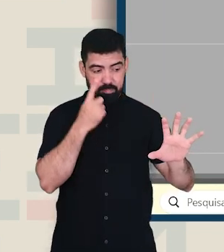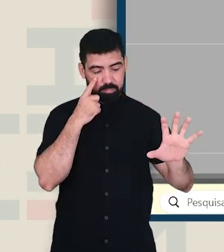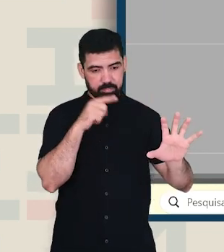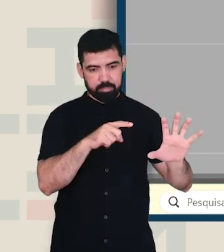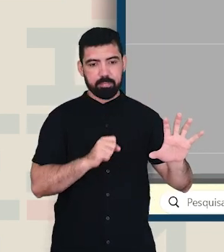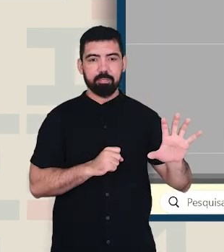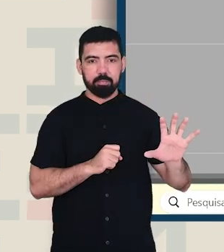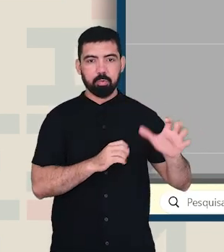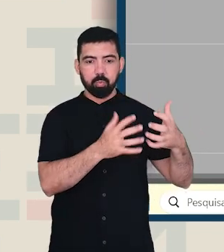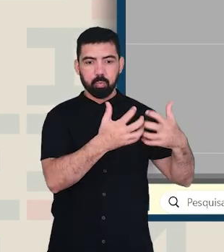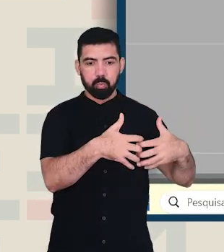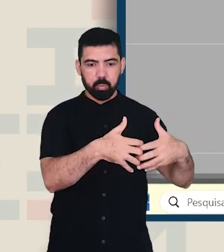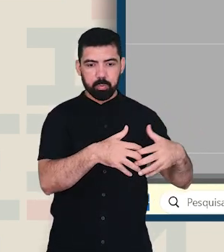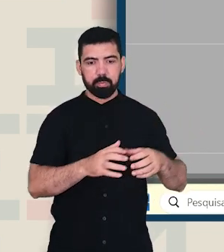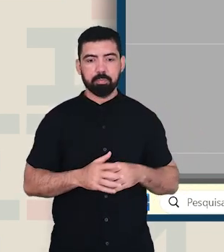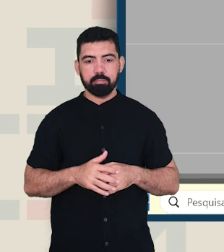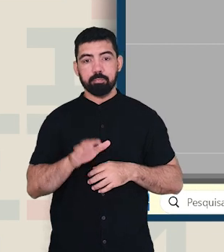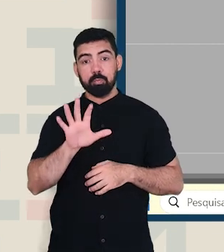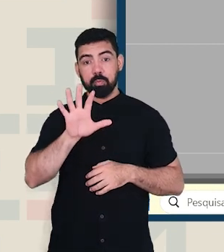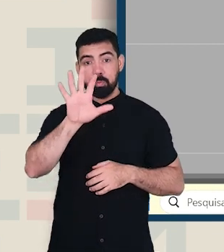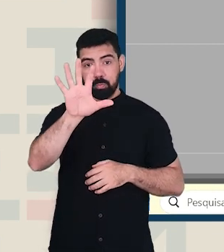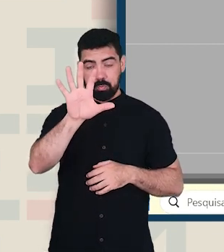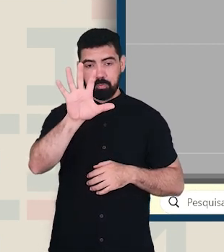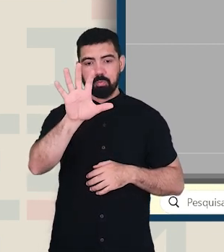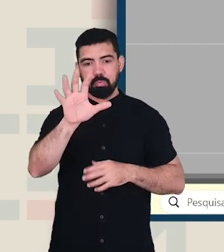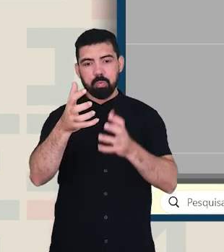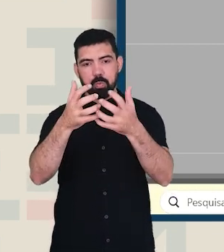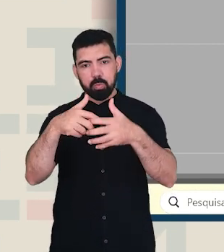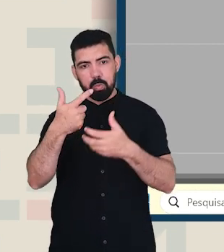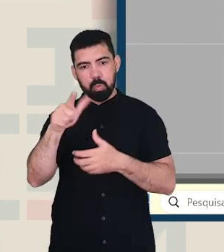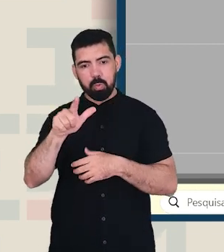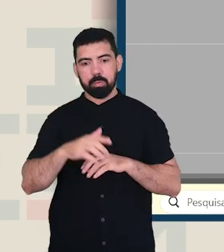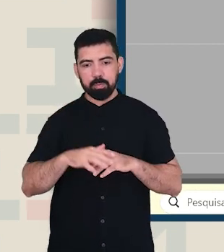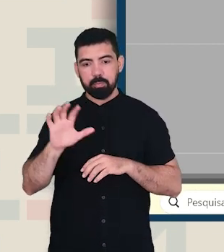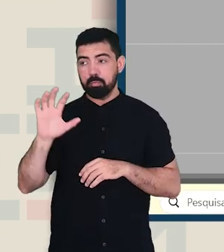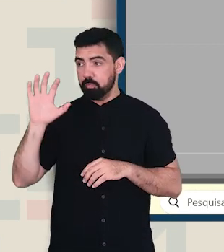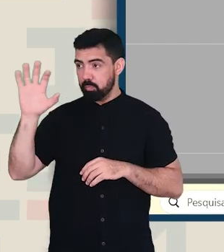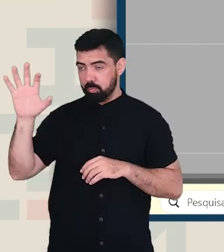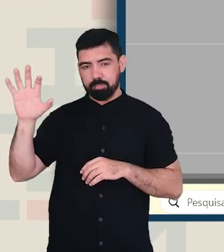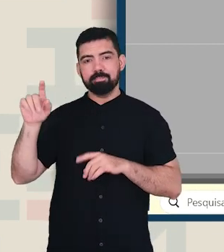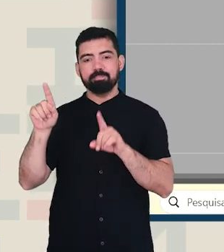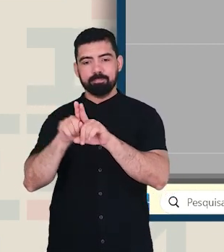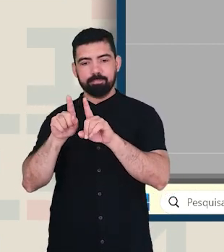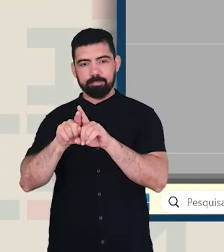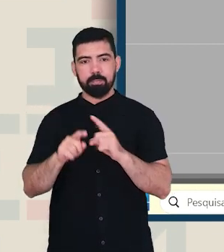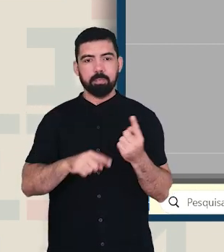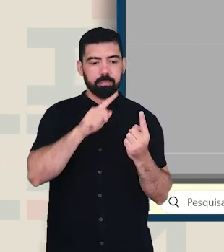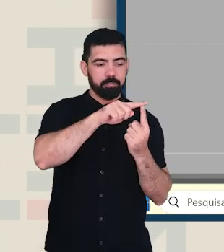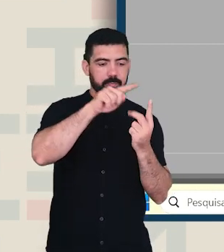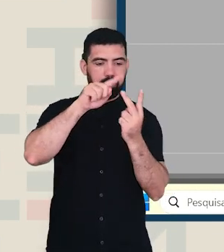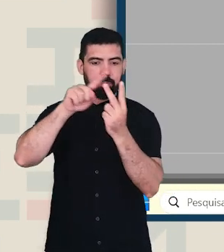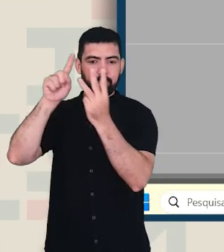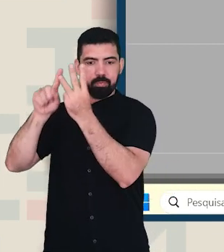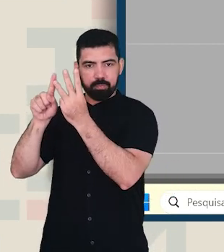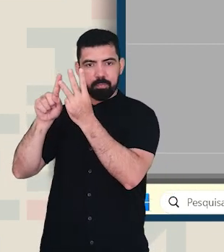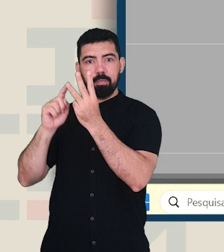funciona de um jeito, esse segundo funciona de outro jeito e esse terceiro de